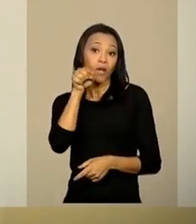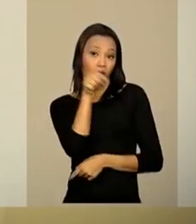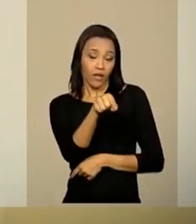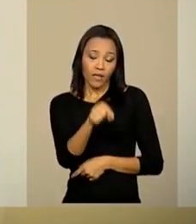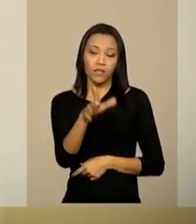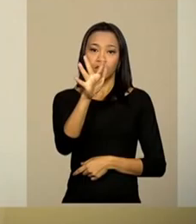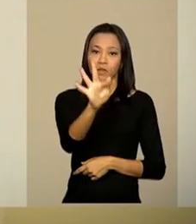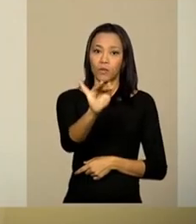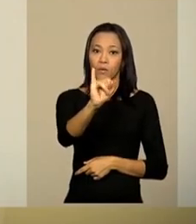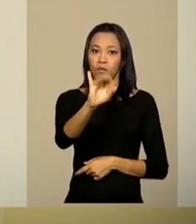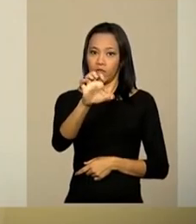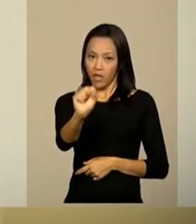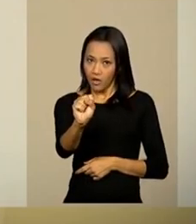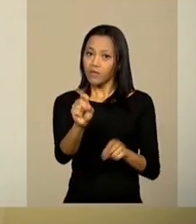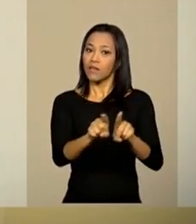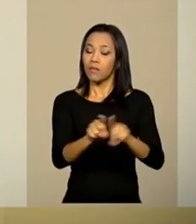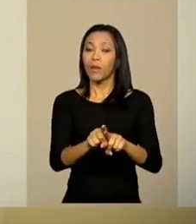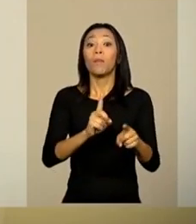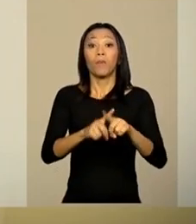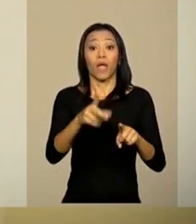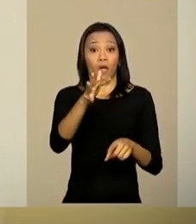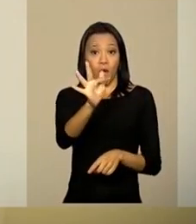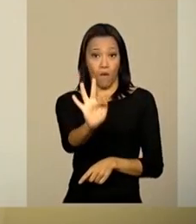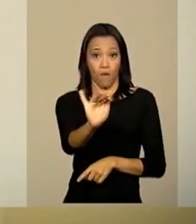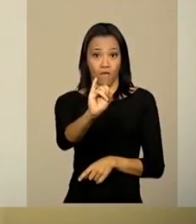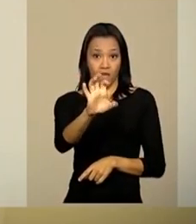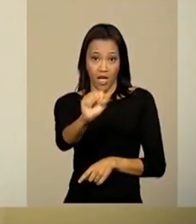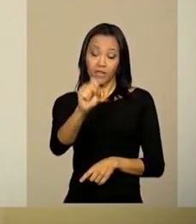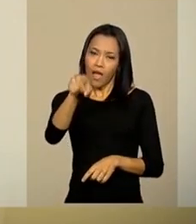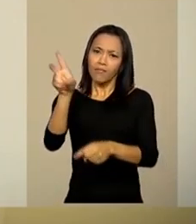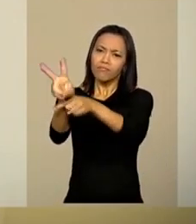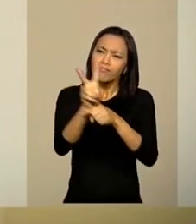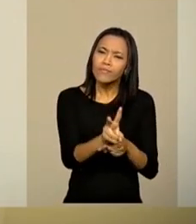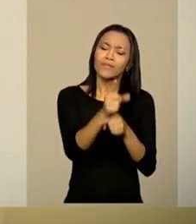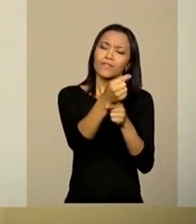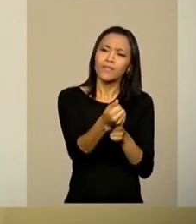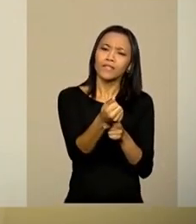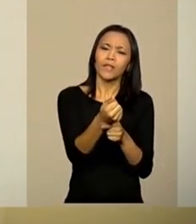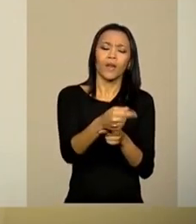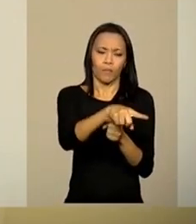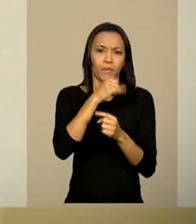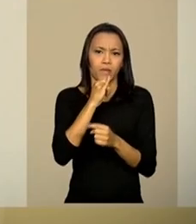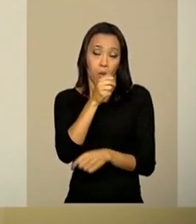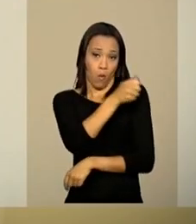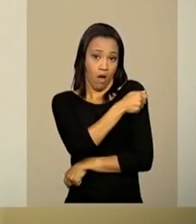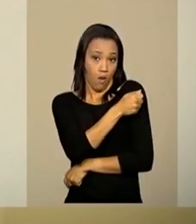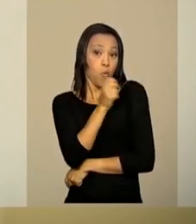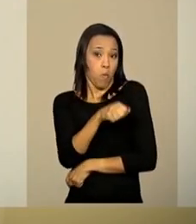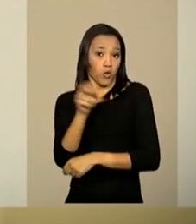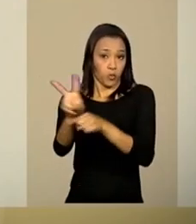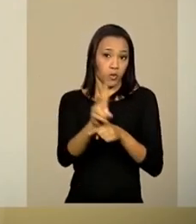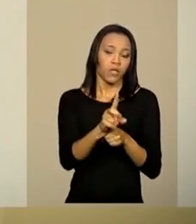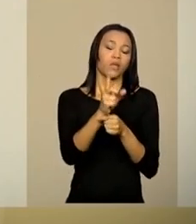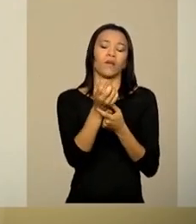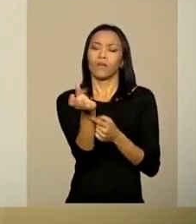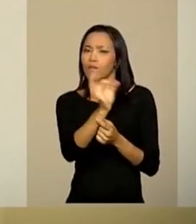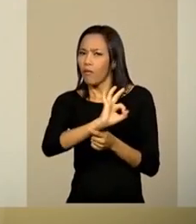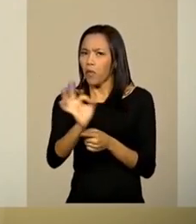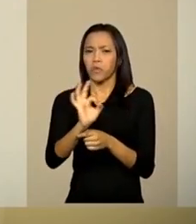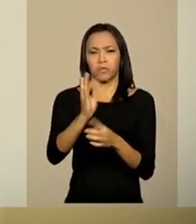contratos do FIES do meu governo. Porque o FIES é o fundo de financiamento estudantil. O aluno pode financiar em